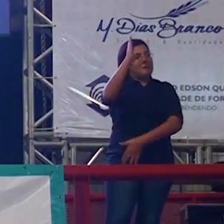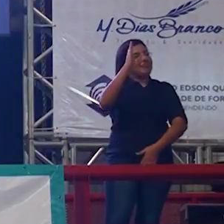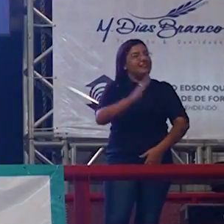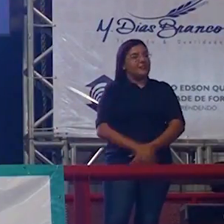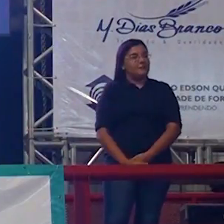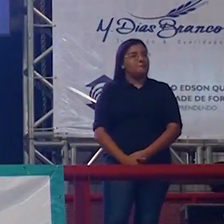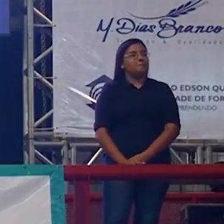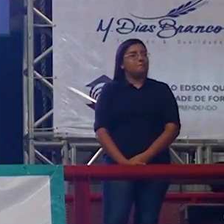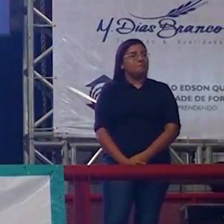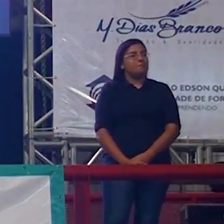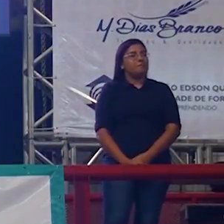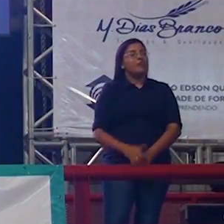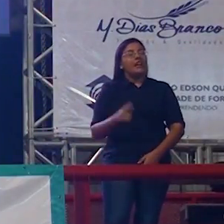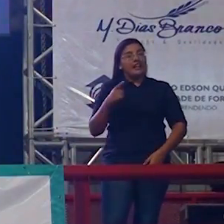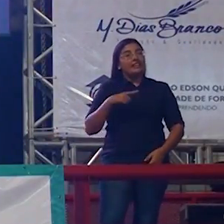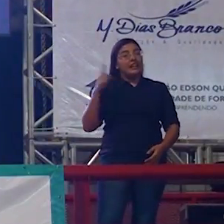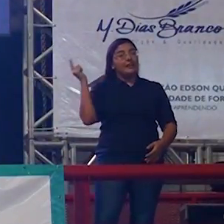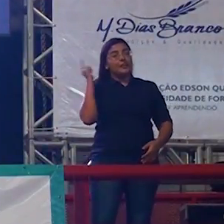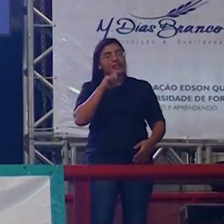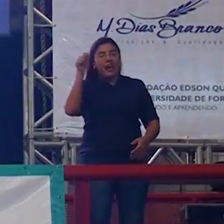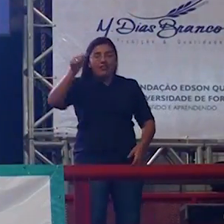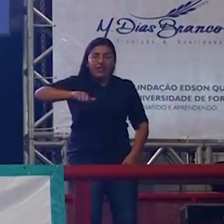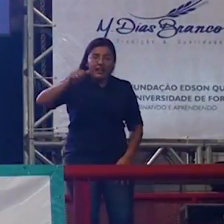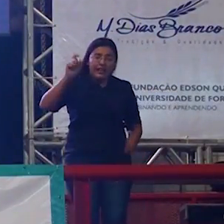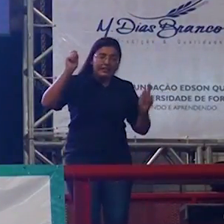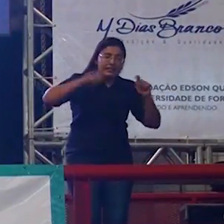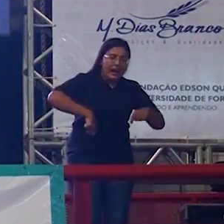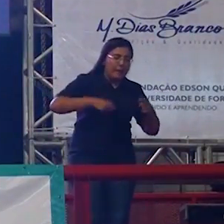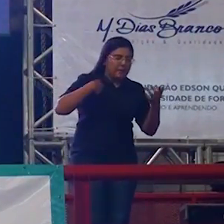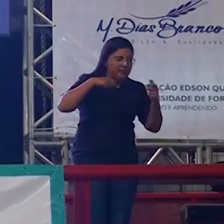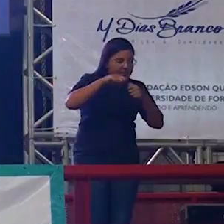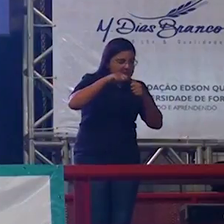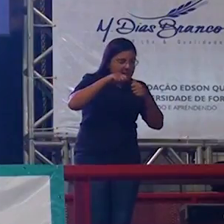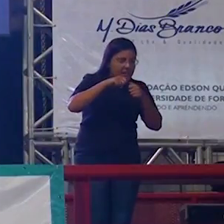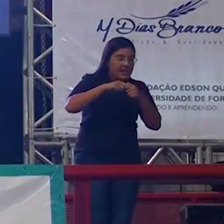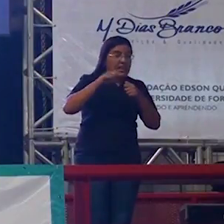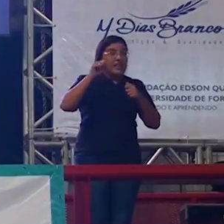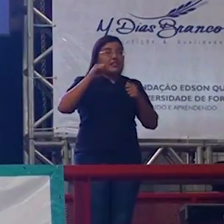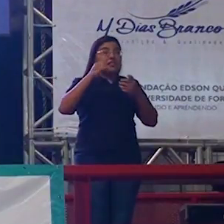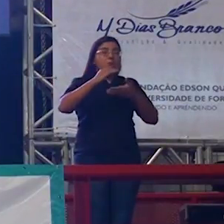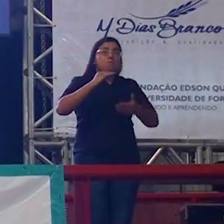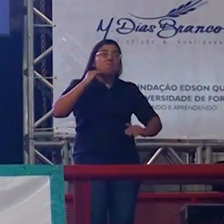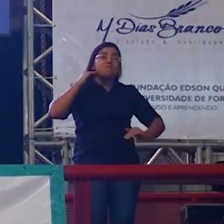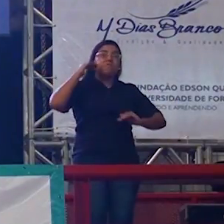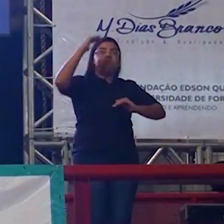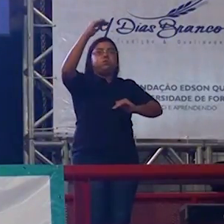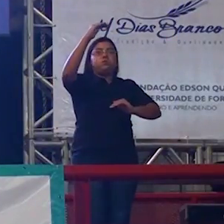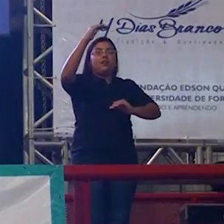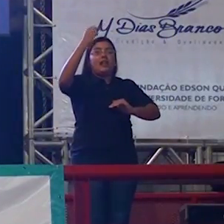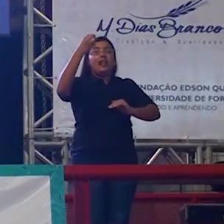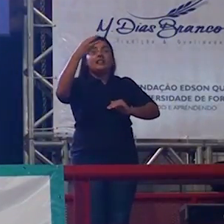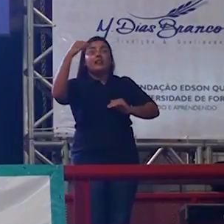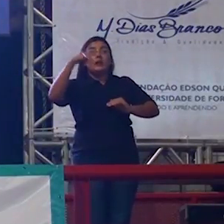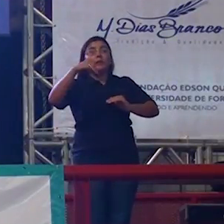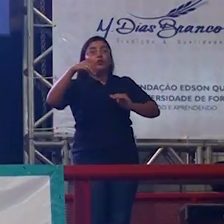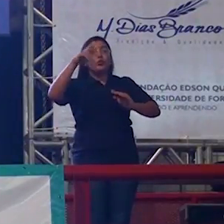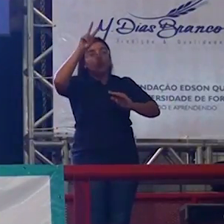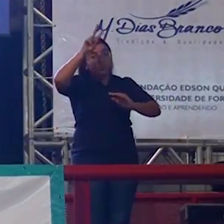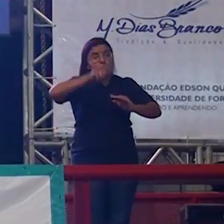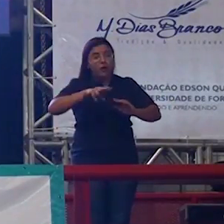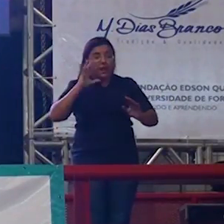acertei. Entende? Então tem questão que você tem que avaliar. Se a questão for muito grande, você só tem 3 minutos para resolver.